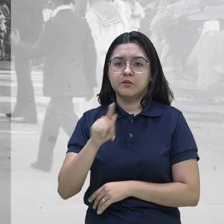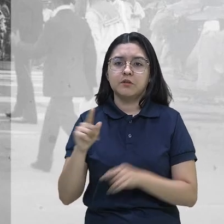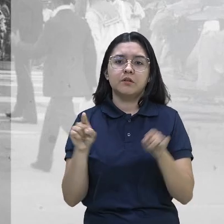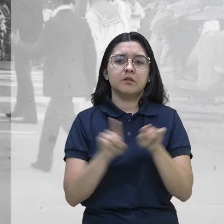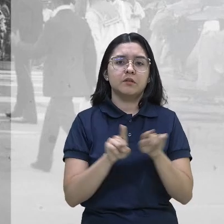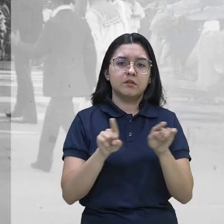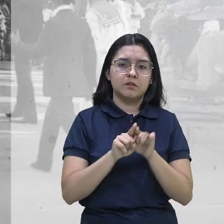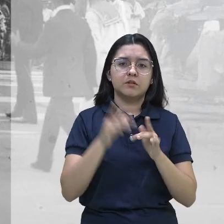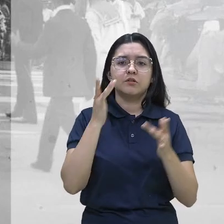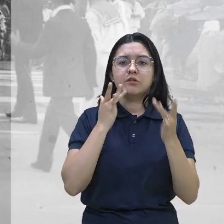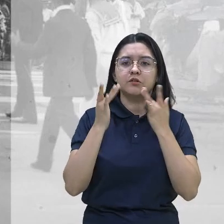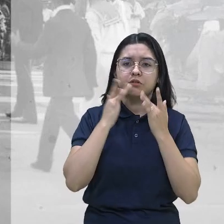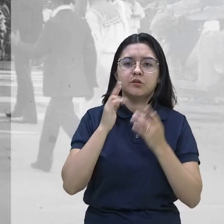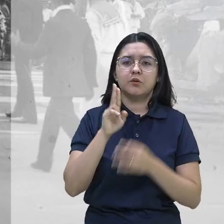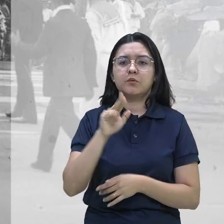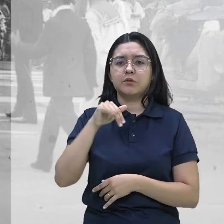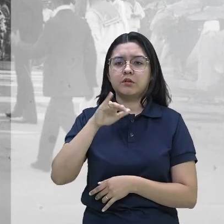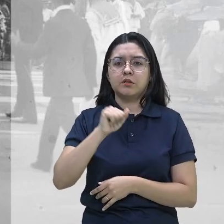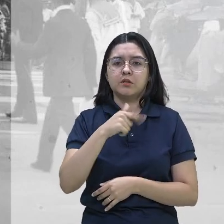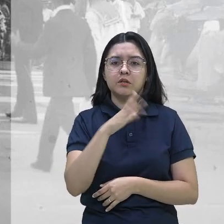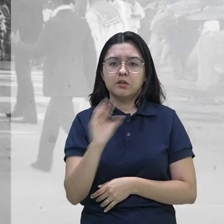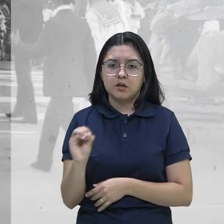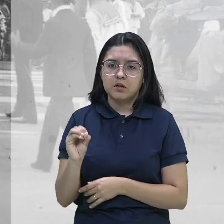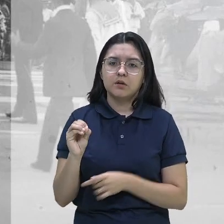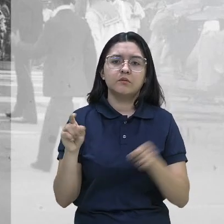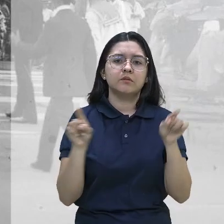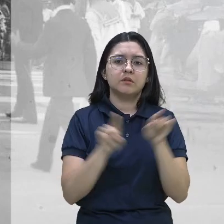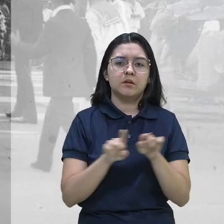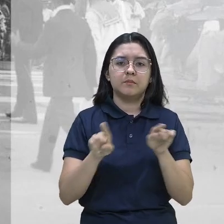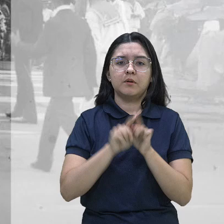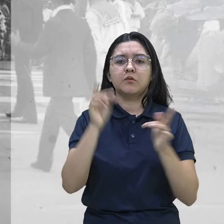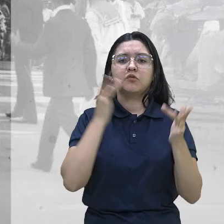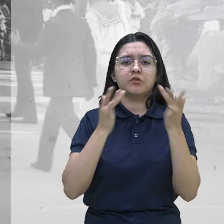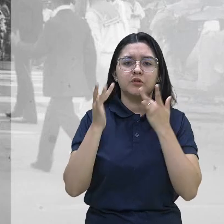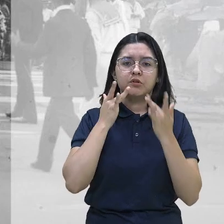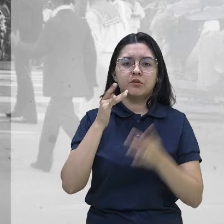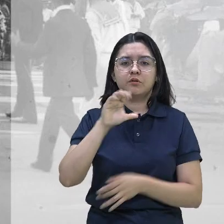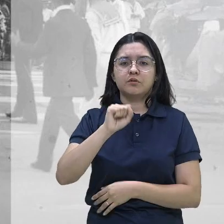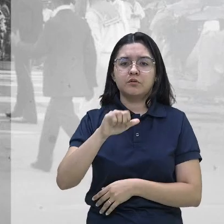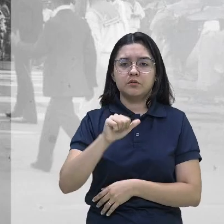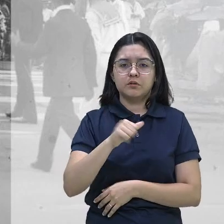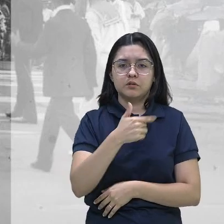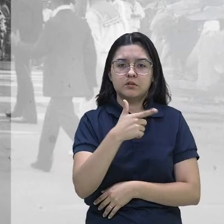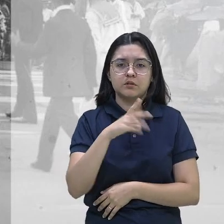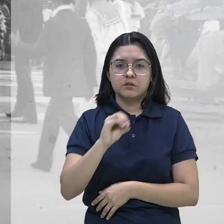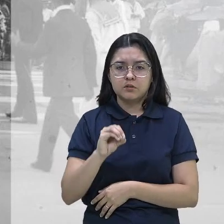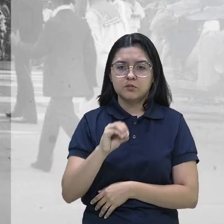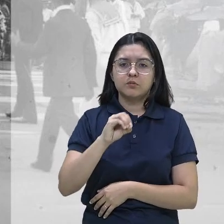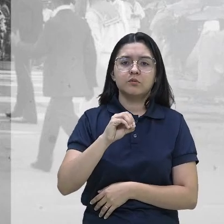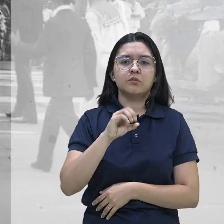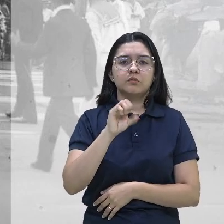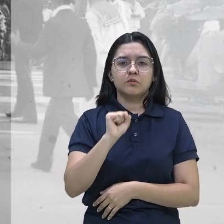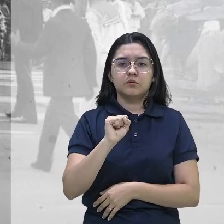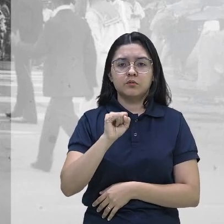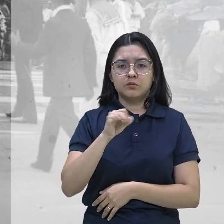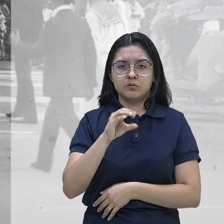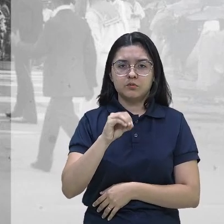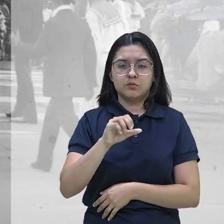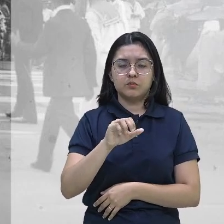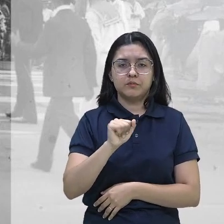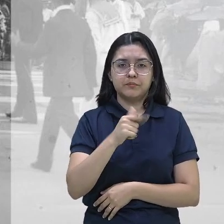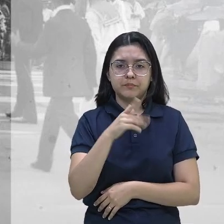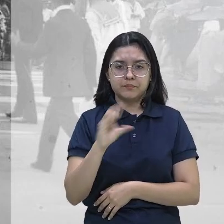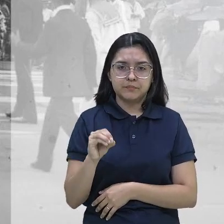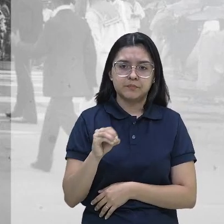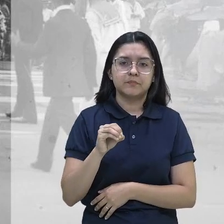Teatro União em São Luís, Maranhão, e o Teatro São João em Salvador. E a gente viu que esse teatro,